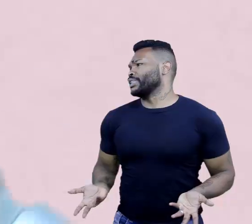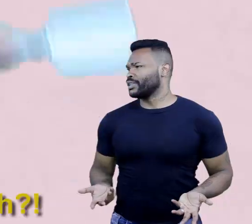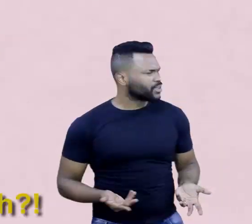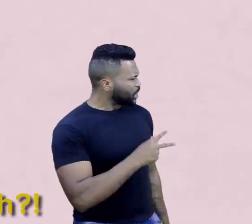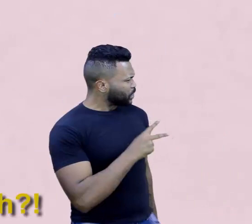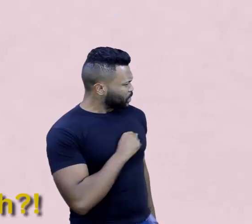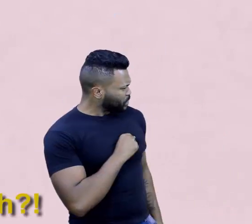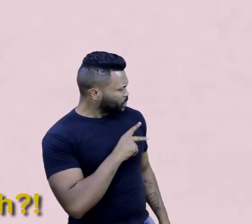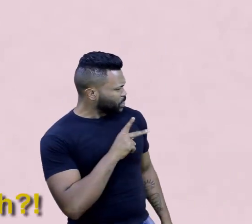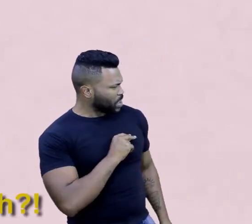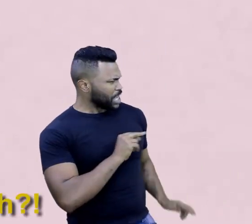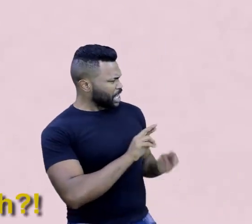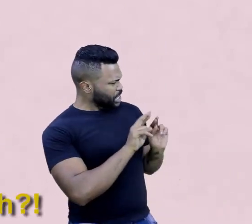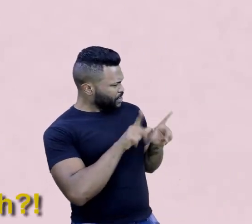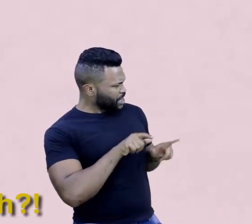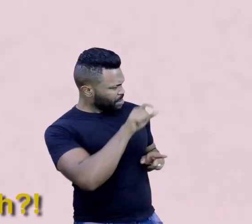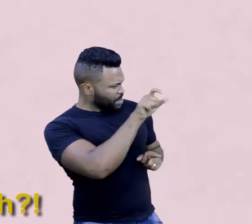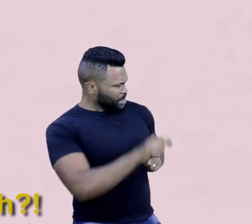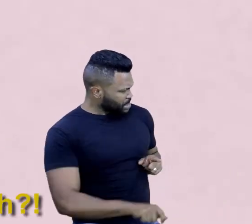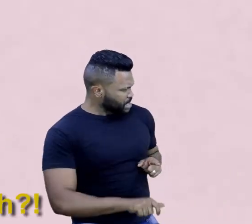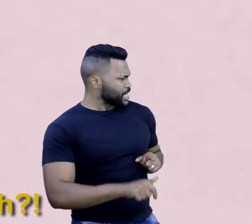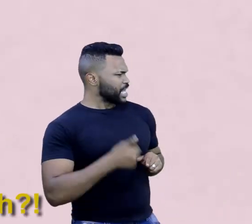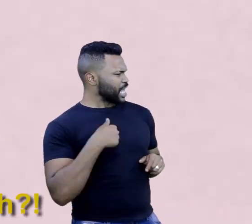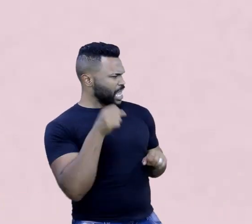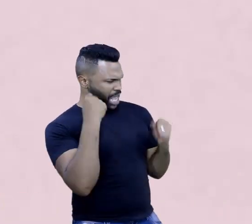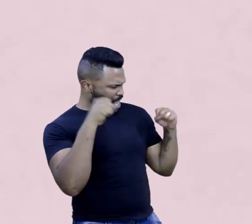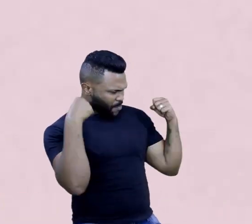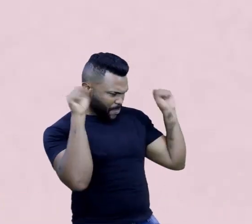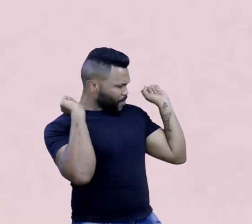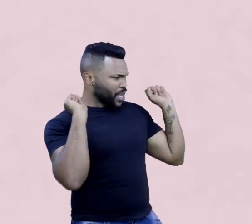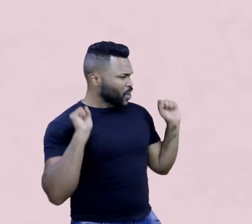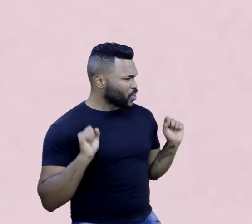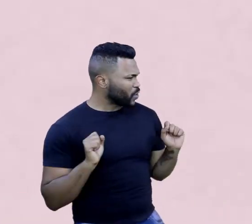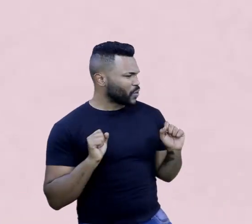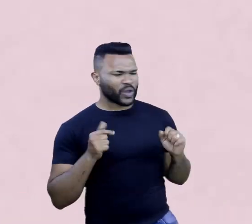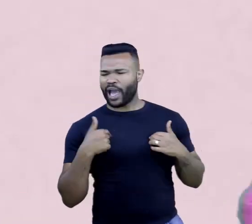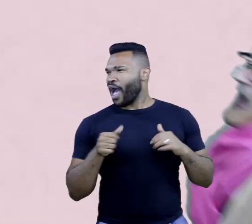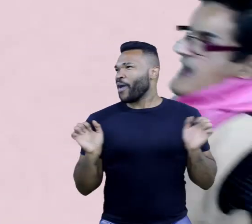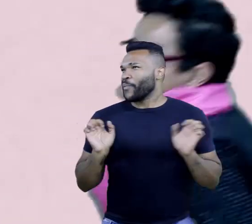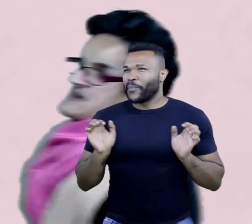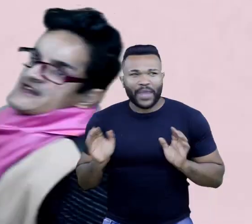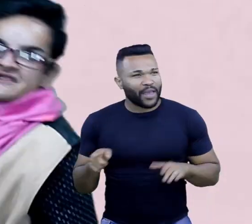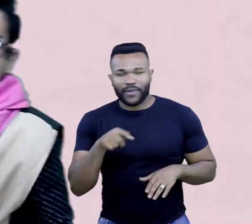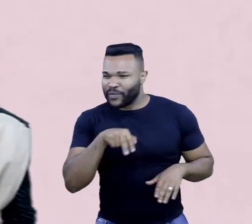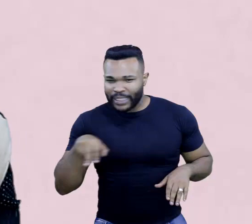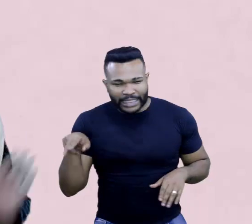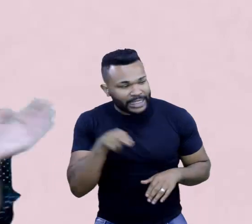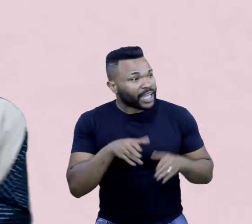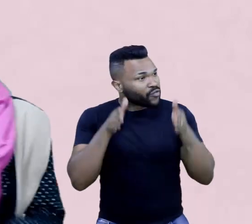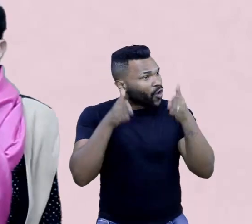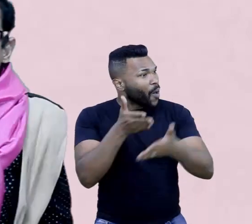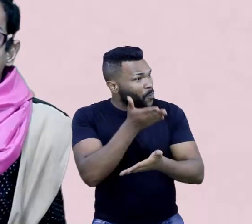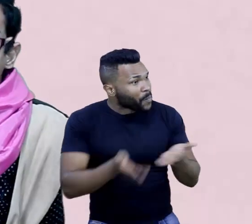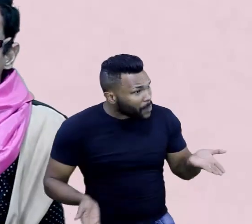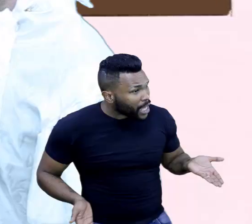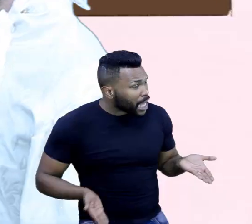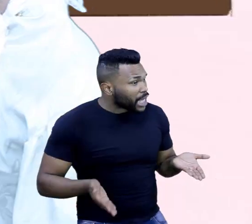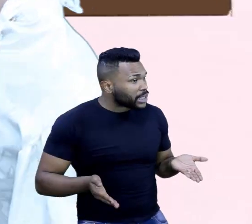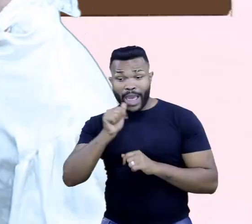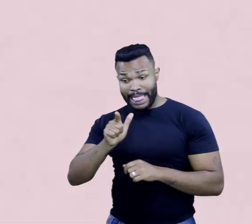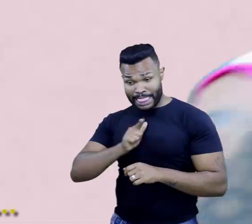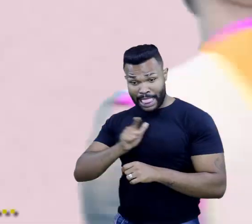cansada! Nossa, que diferente a senhora, hein? Abalou! Ai, bicha, vocês estão perdendo o